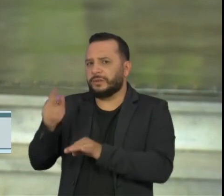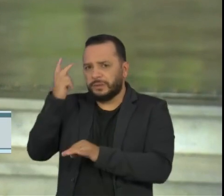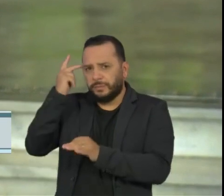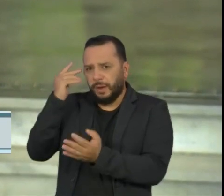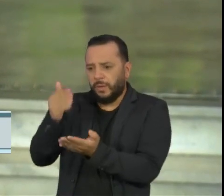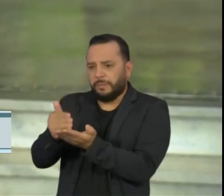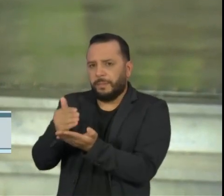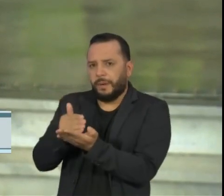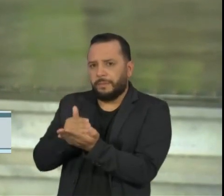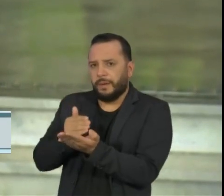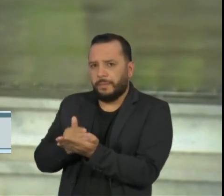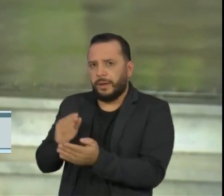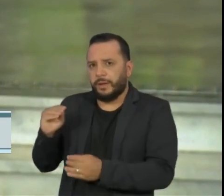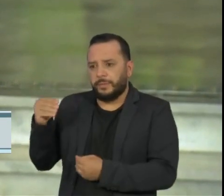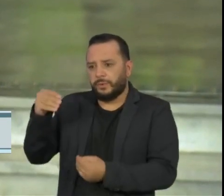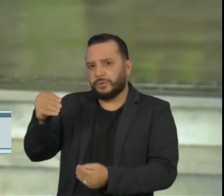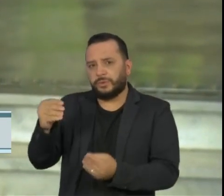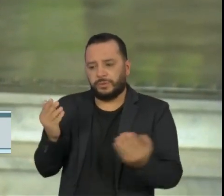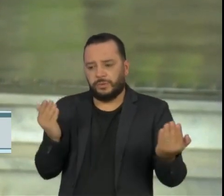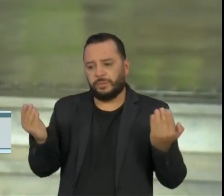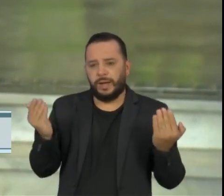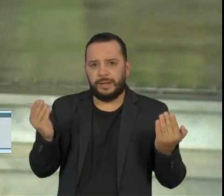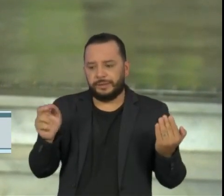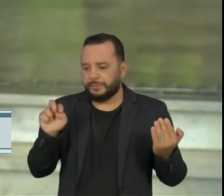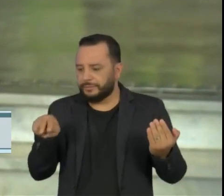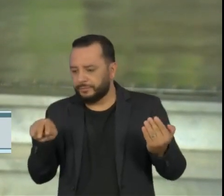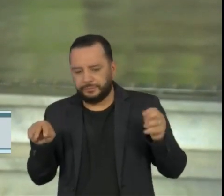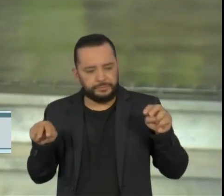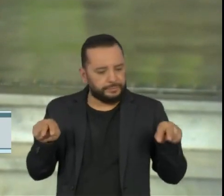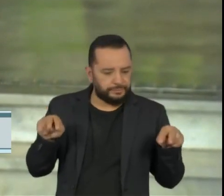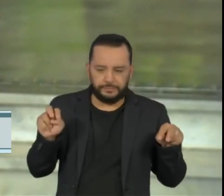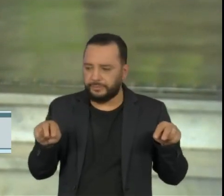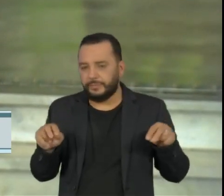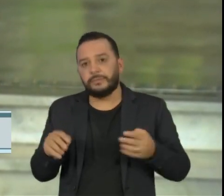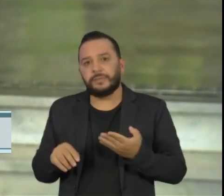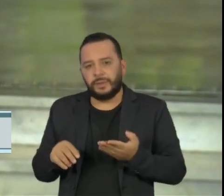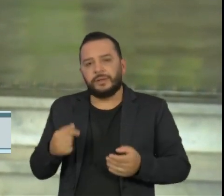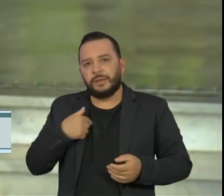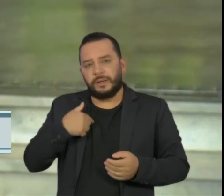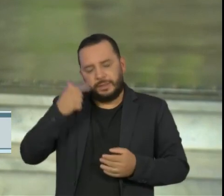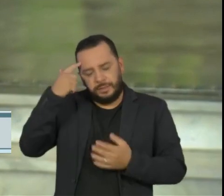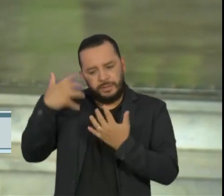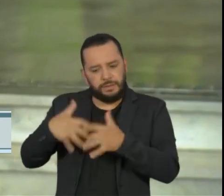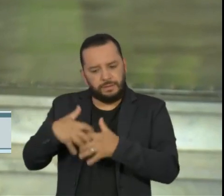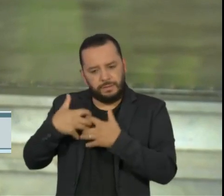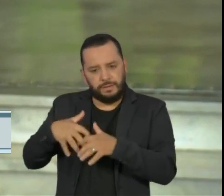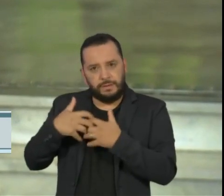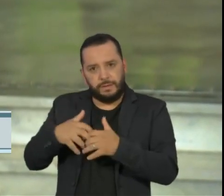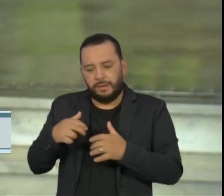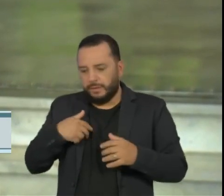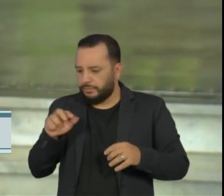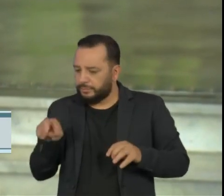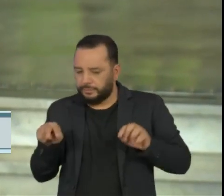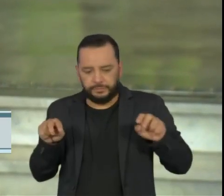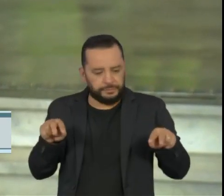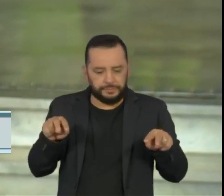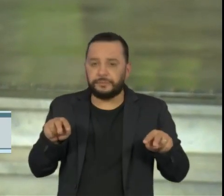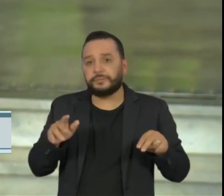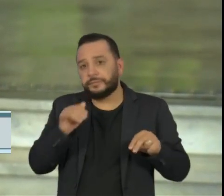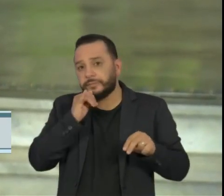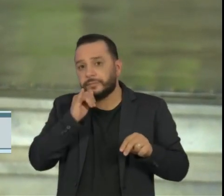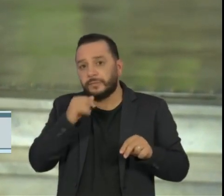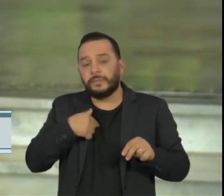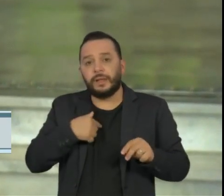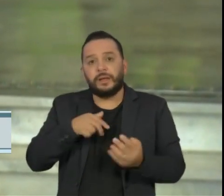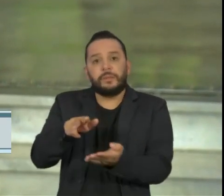para a fotografia agora, eu estava olhando aqui enquanto eu estava refletindo sobre a sua pergunta, a gente vê que em ocupação